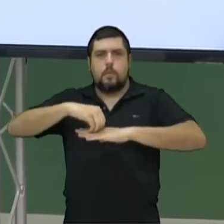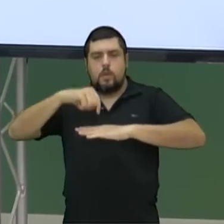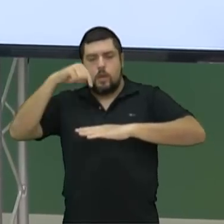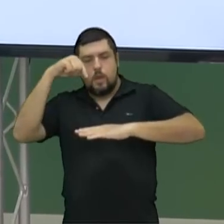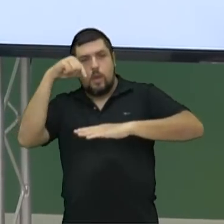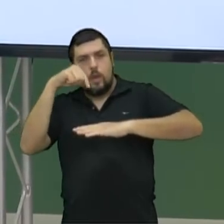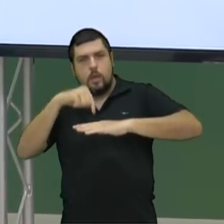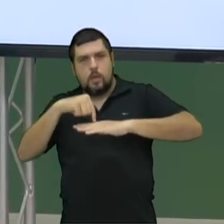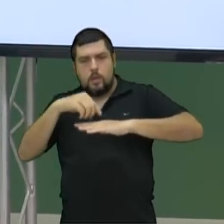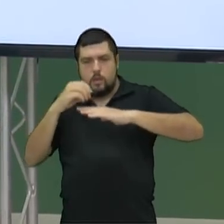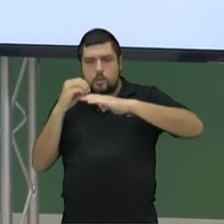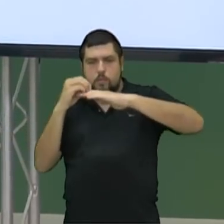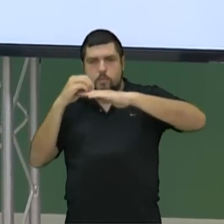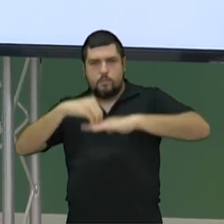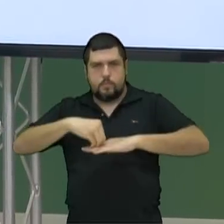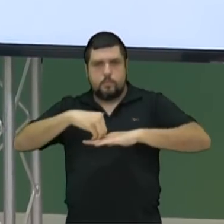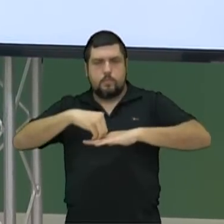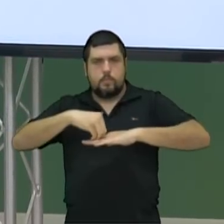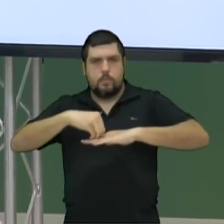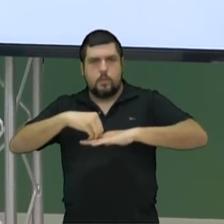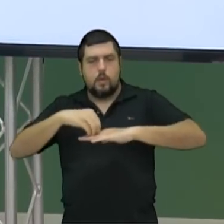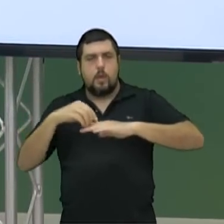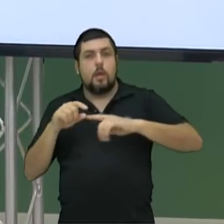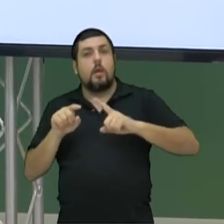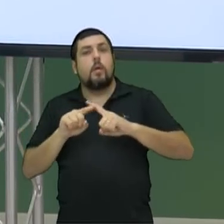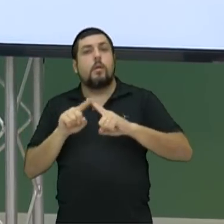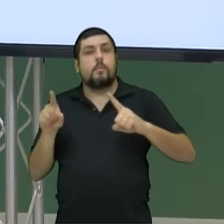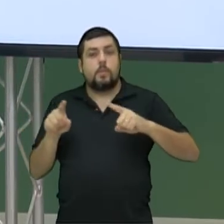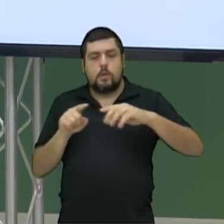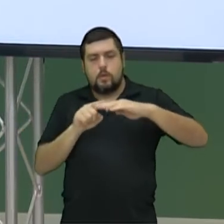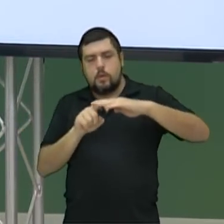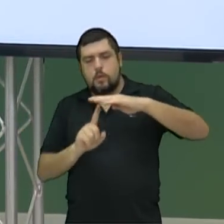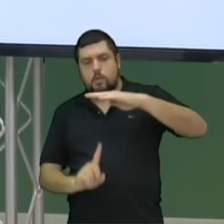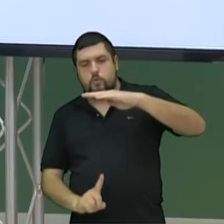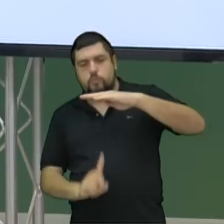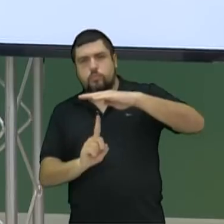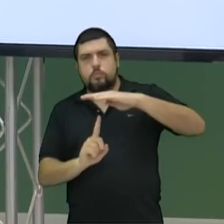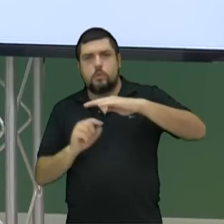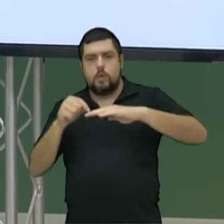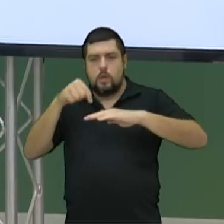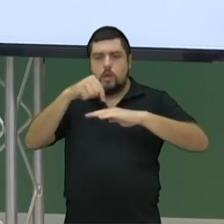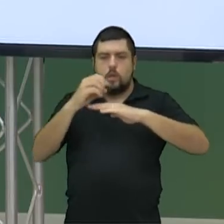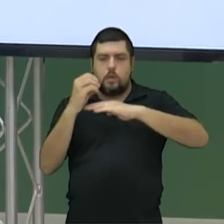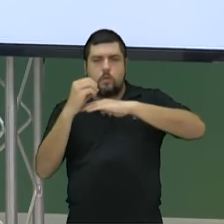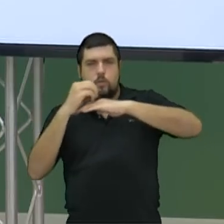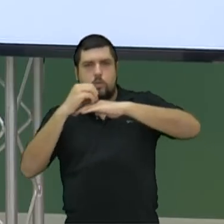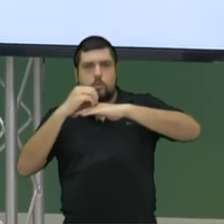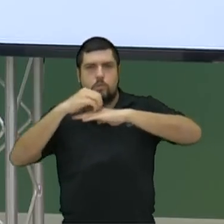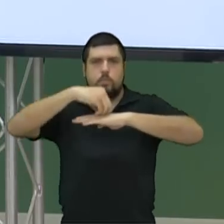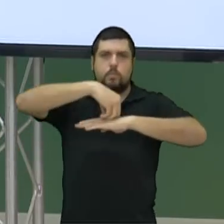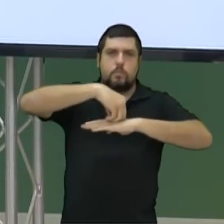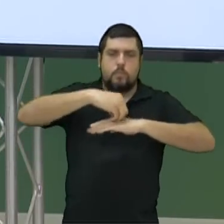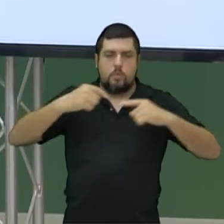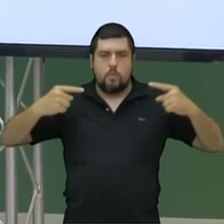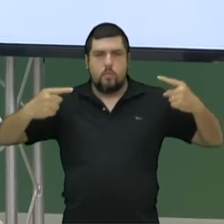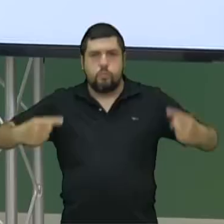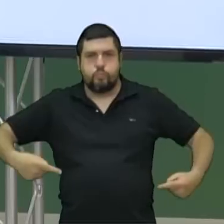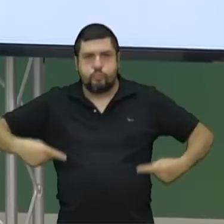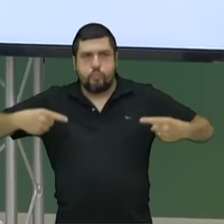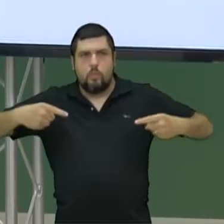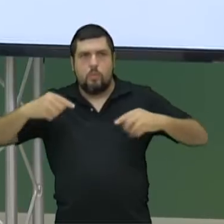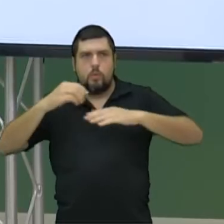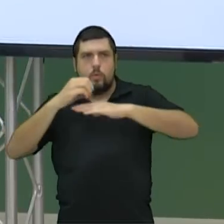trás, esperando uma reação para frente. Ação e reação. Quem que são os corpos? Solo,